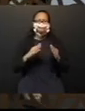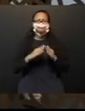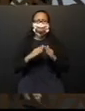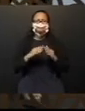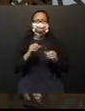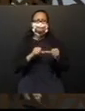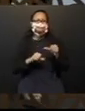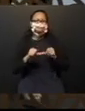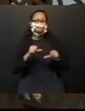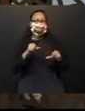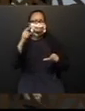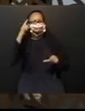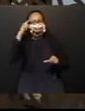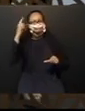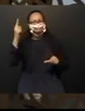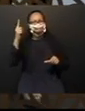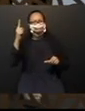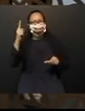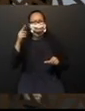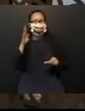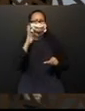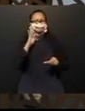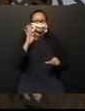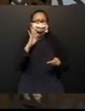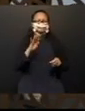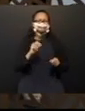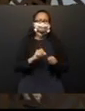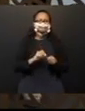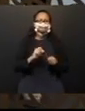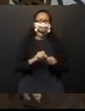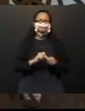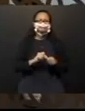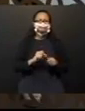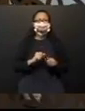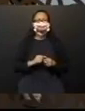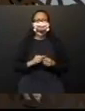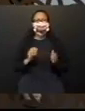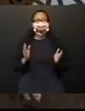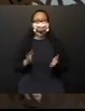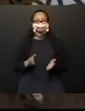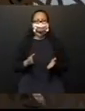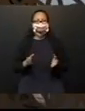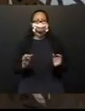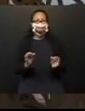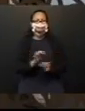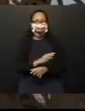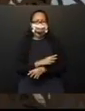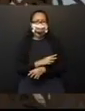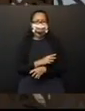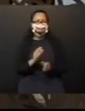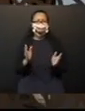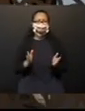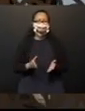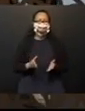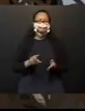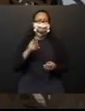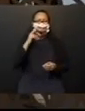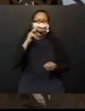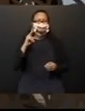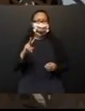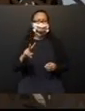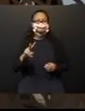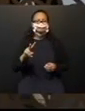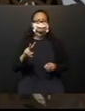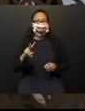super certo e é super divertido de fazer. Bom, gente, nós encerramos por hoje. Nós vimos